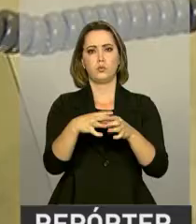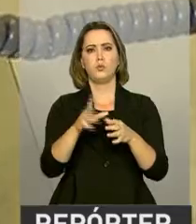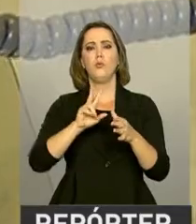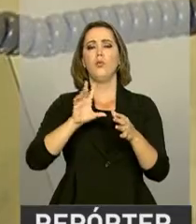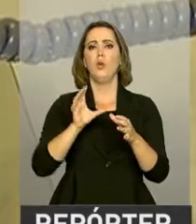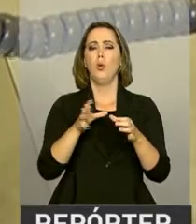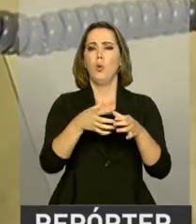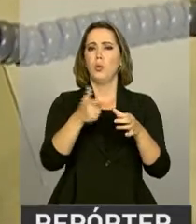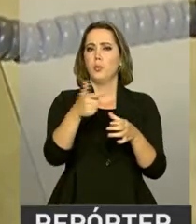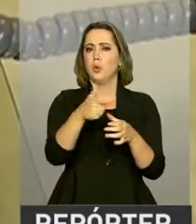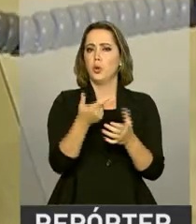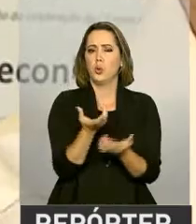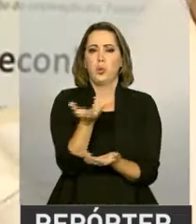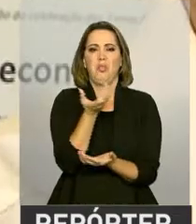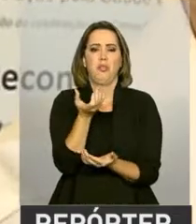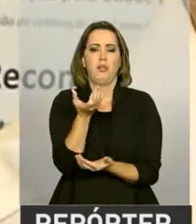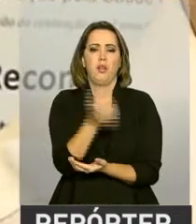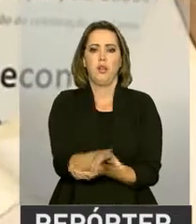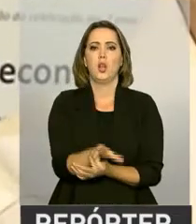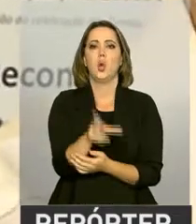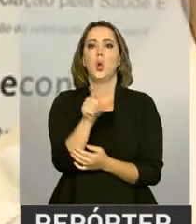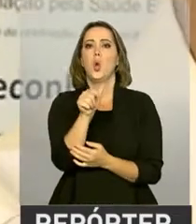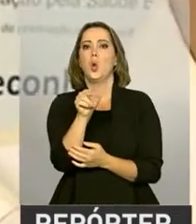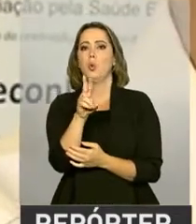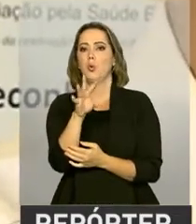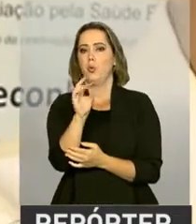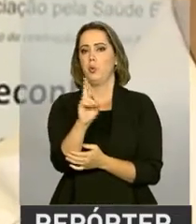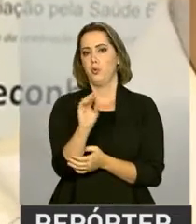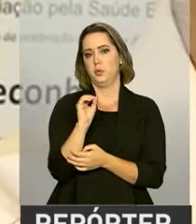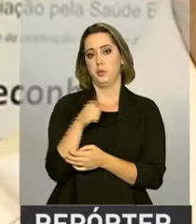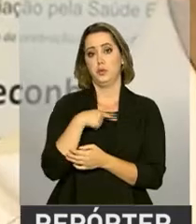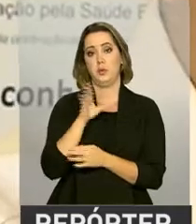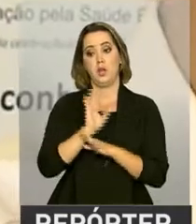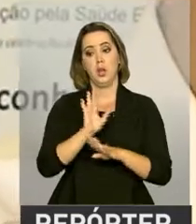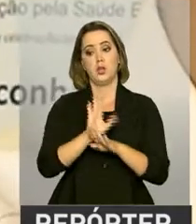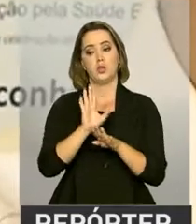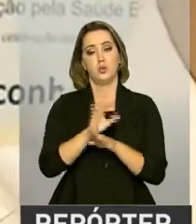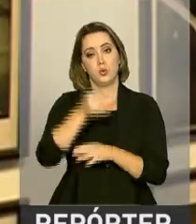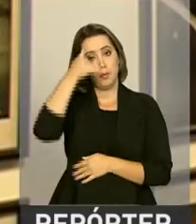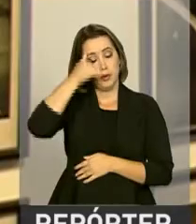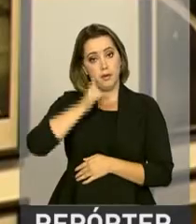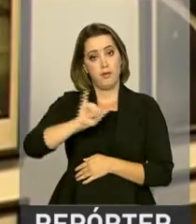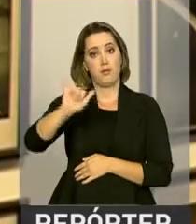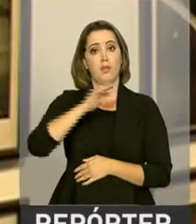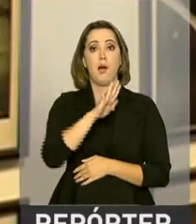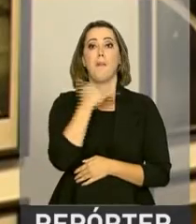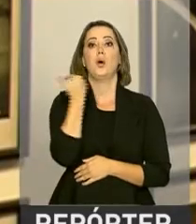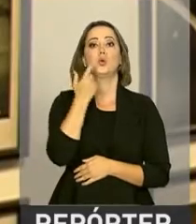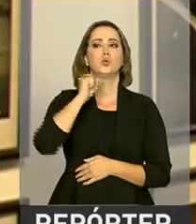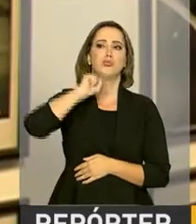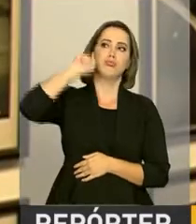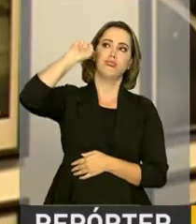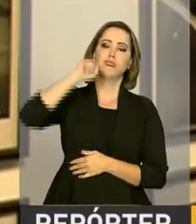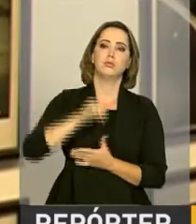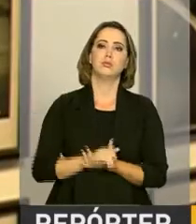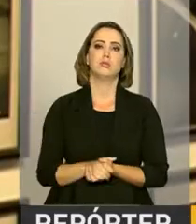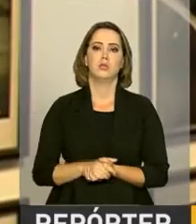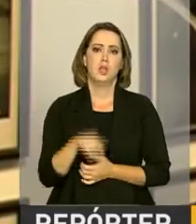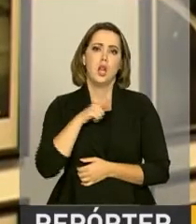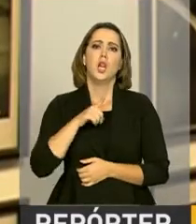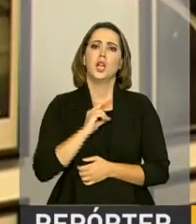civil sem fins lucrativos que oferece apoio emocional para a prevenção de suicídios nós temos um suicídio a cada